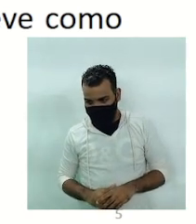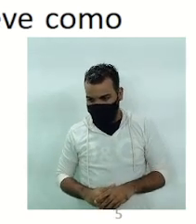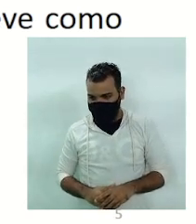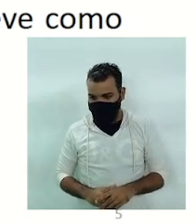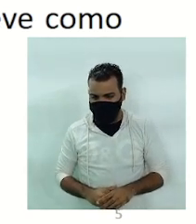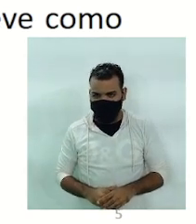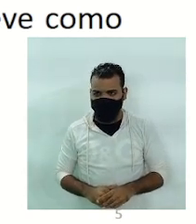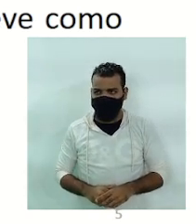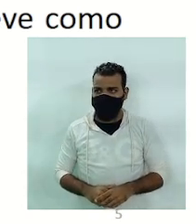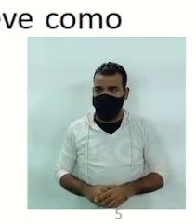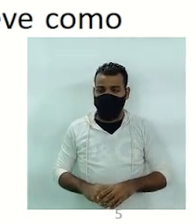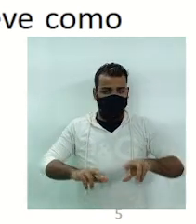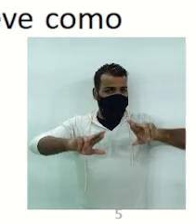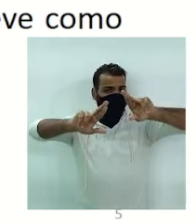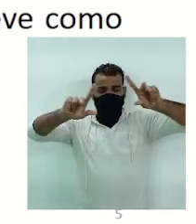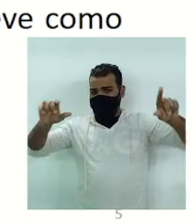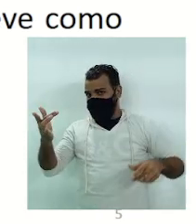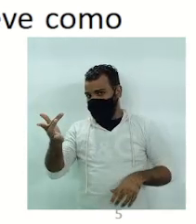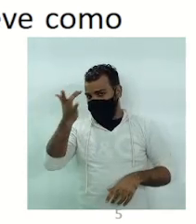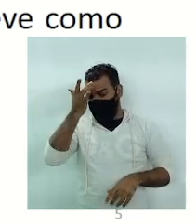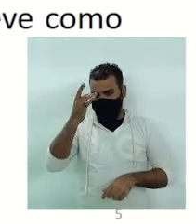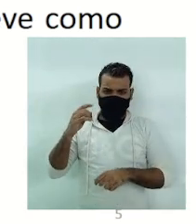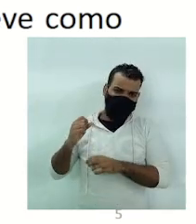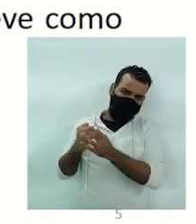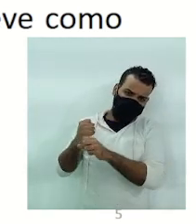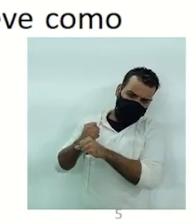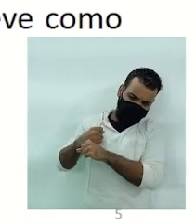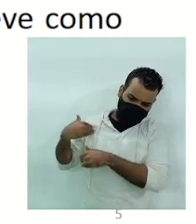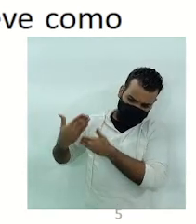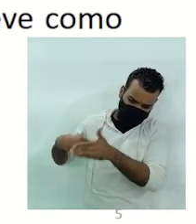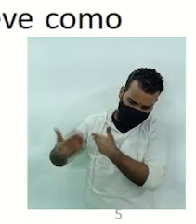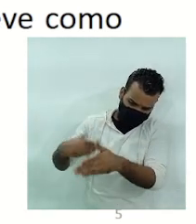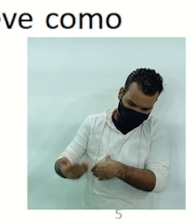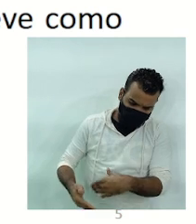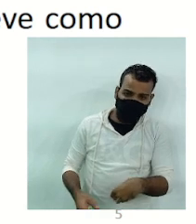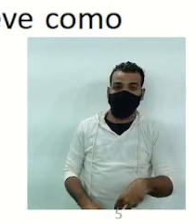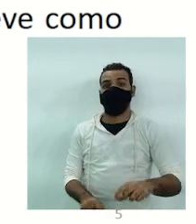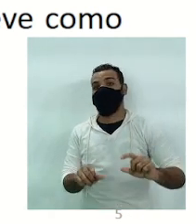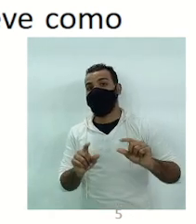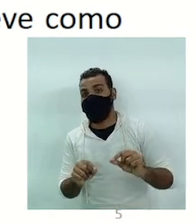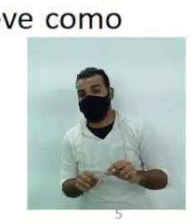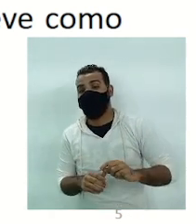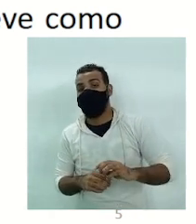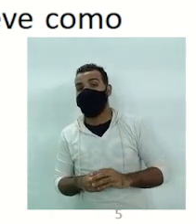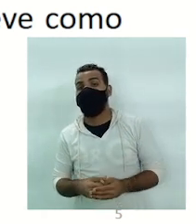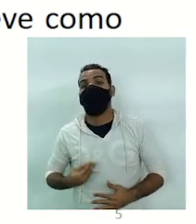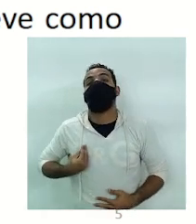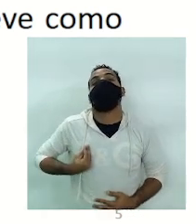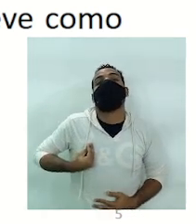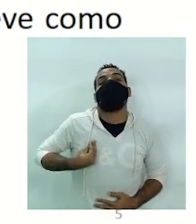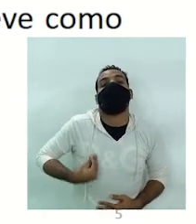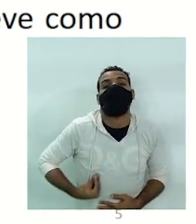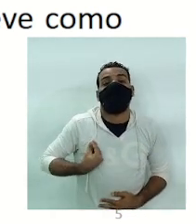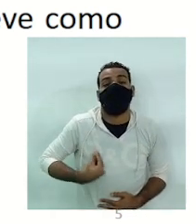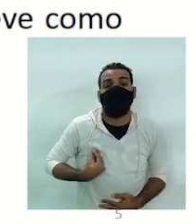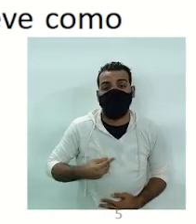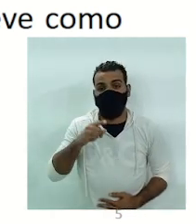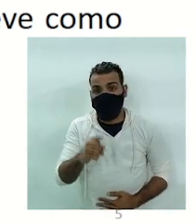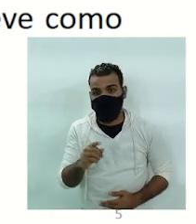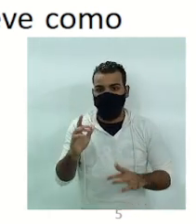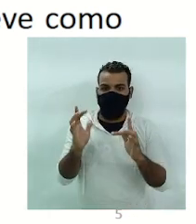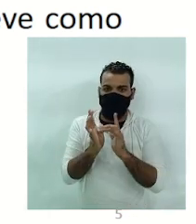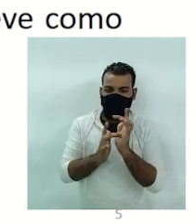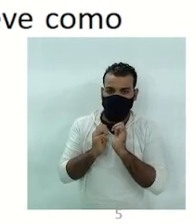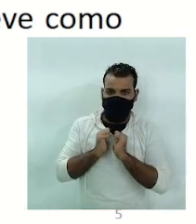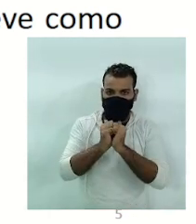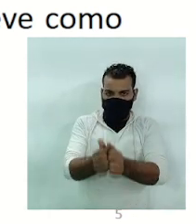o passar dos séculos. Então, com o passar dos séculos, aí vem o que? Surge a vinda da Companhia de